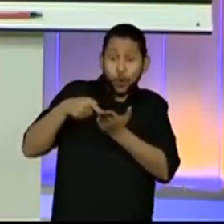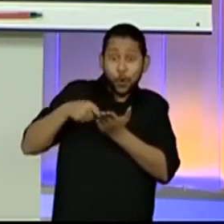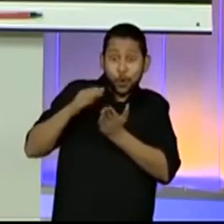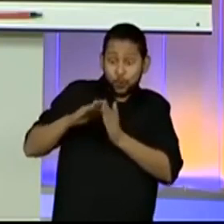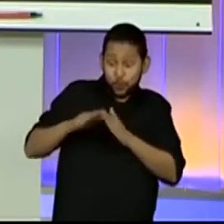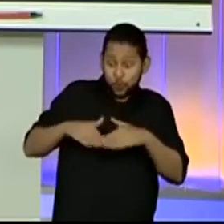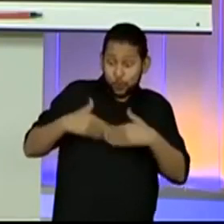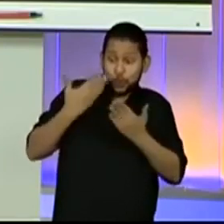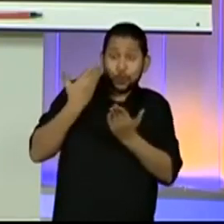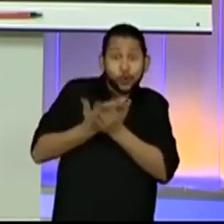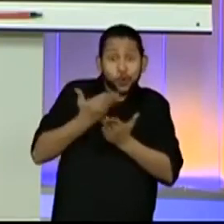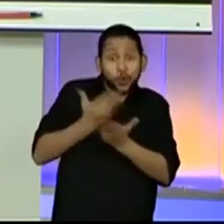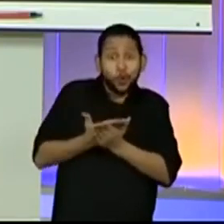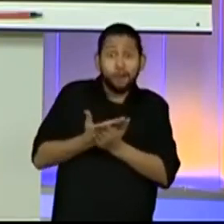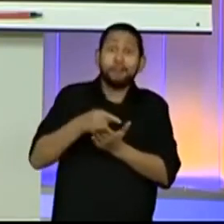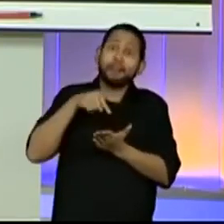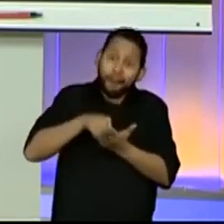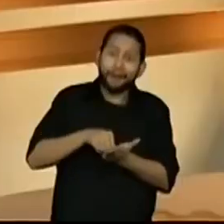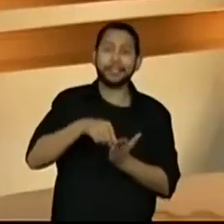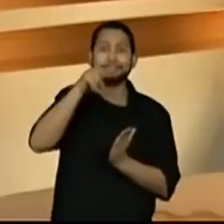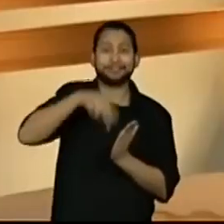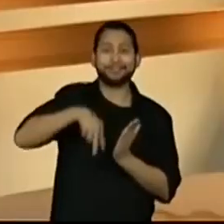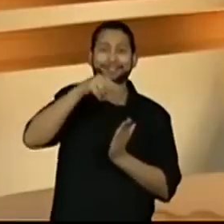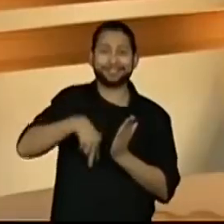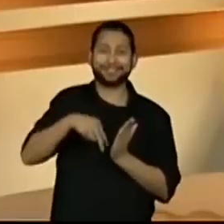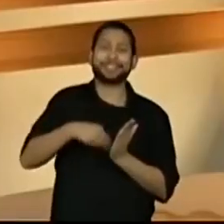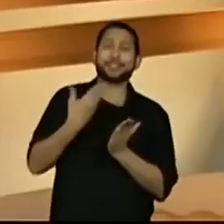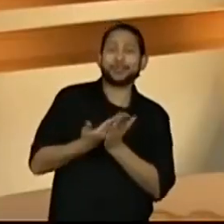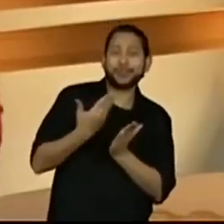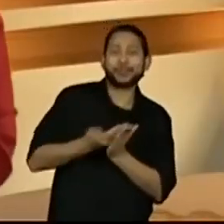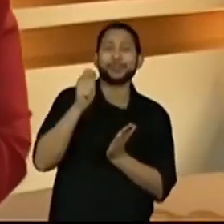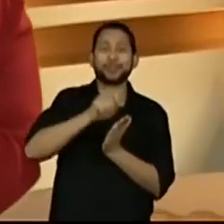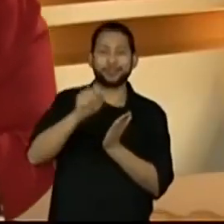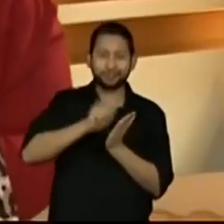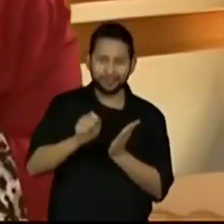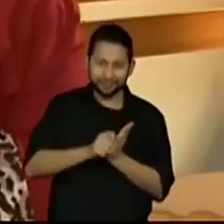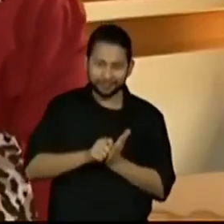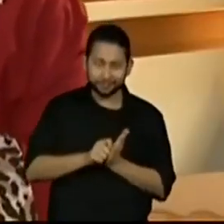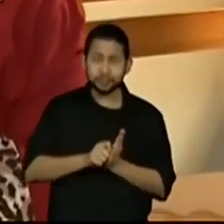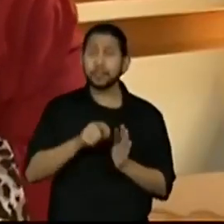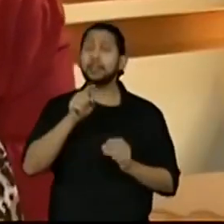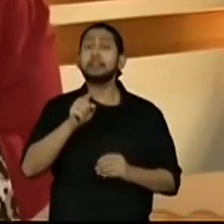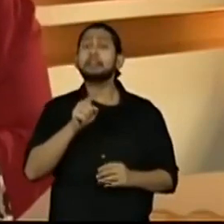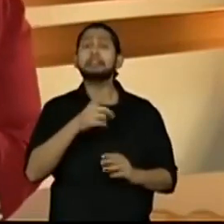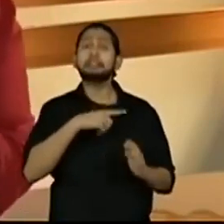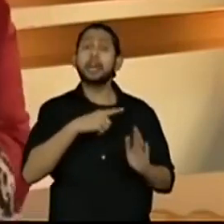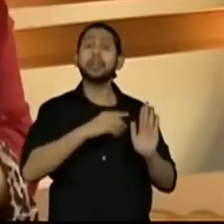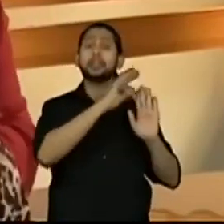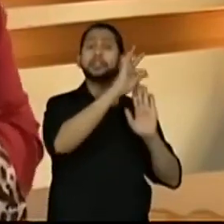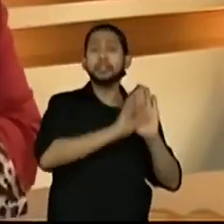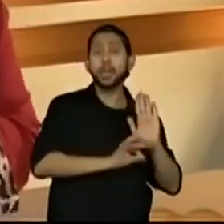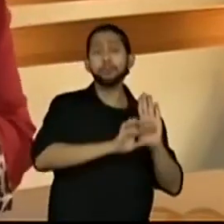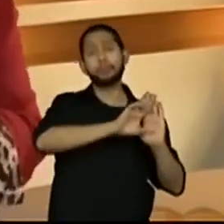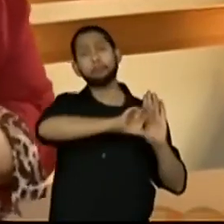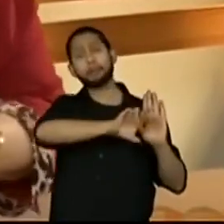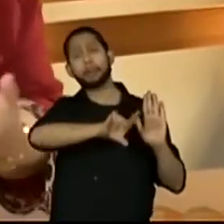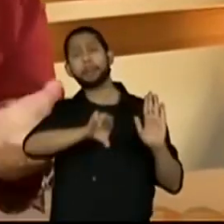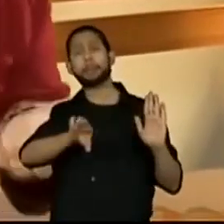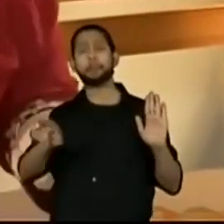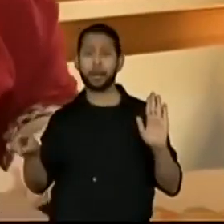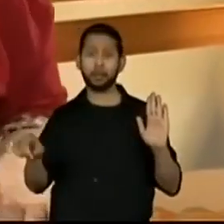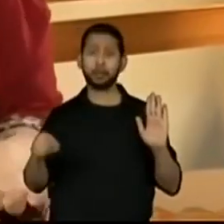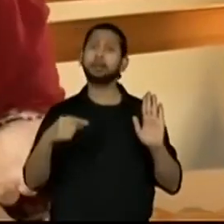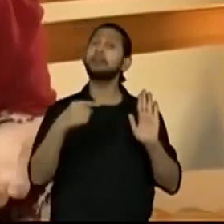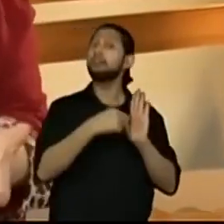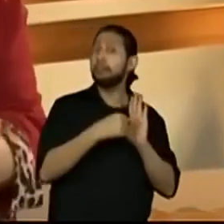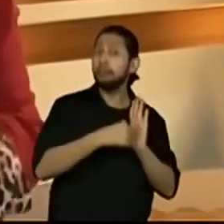que remotamente. Cada situação, cada texto, ele traz consigo uma série